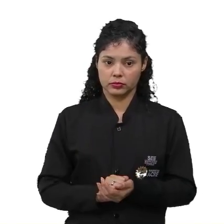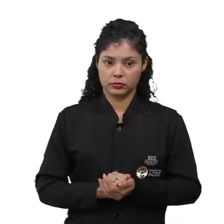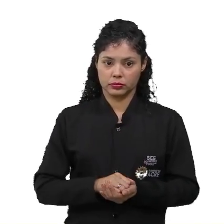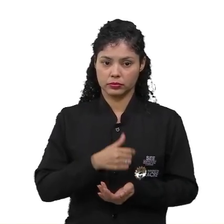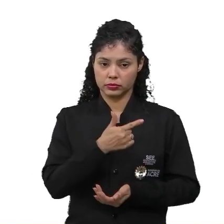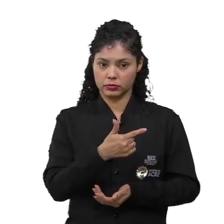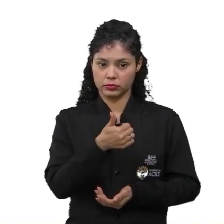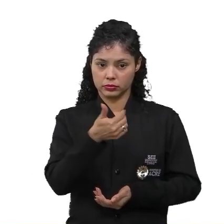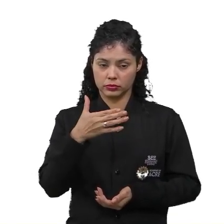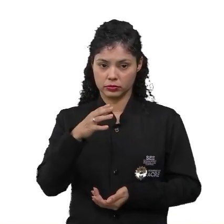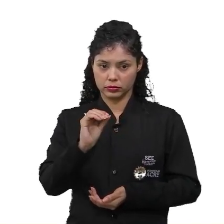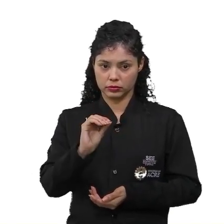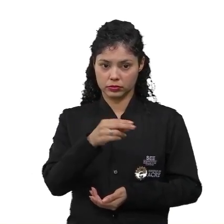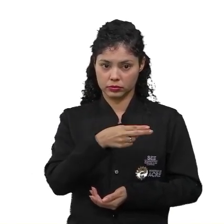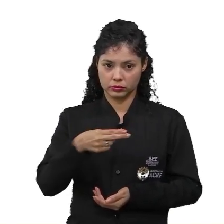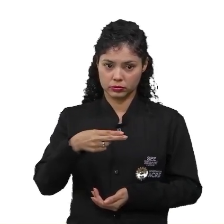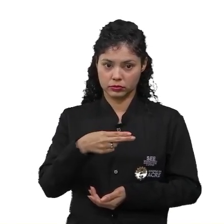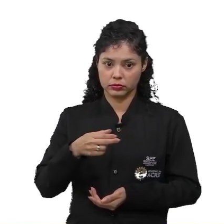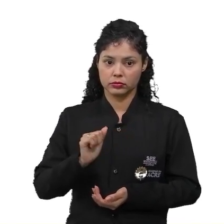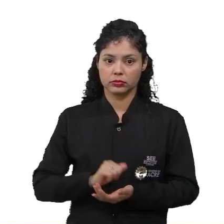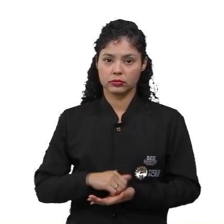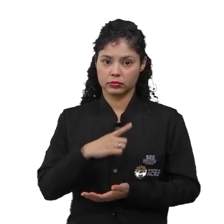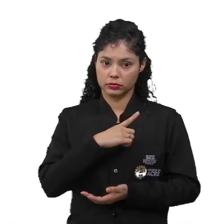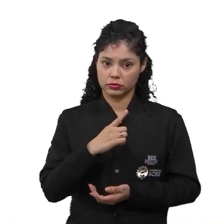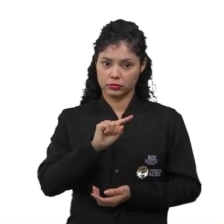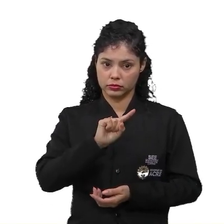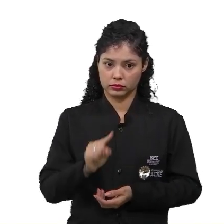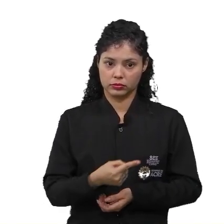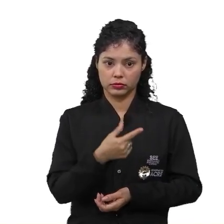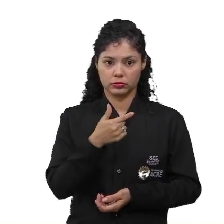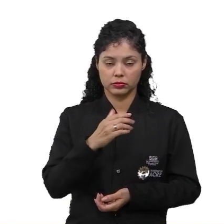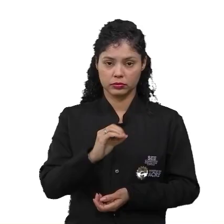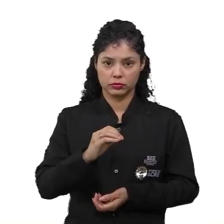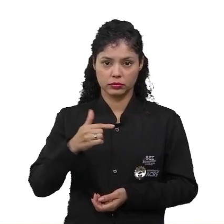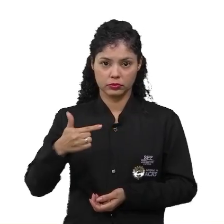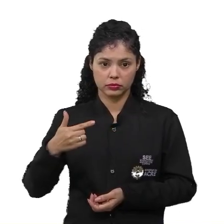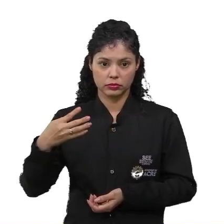10ª potência você vai obter 1024.